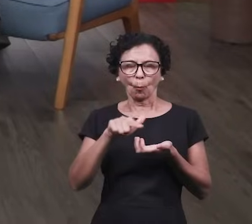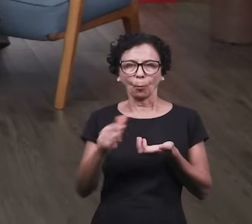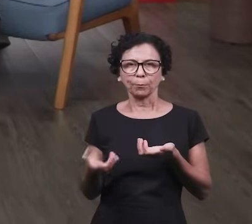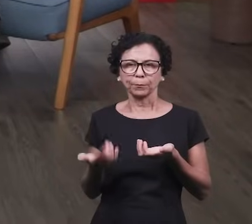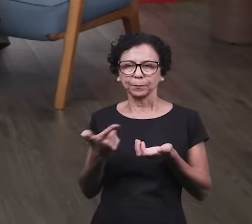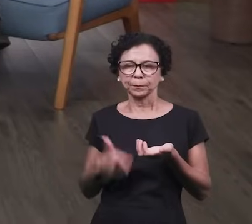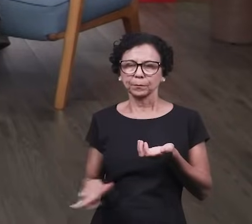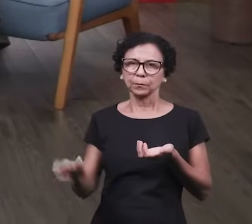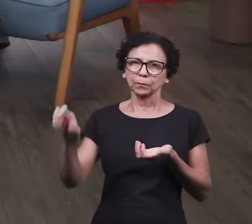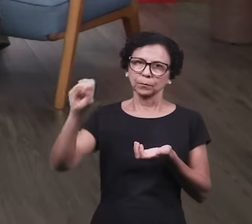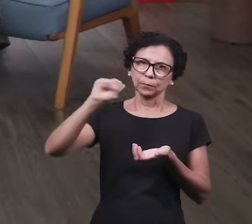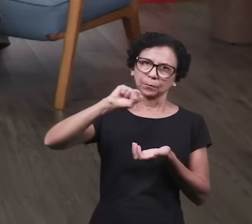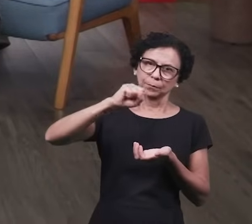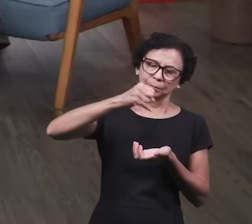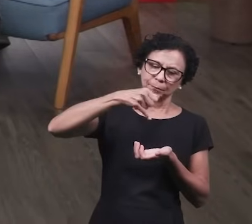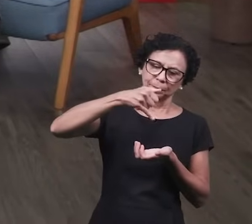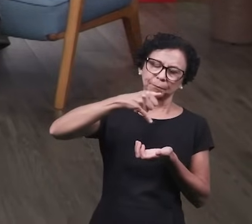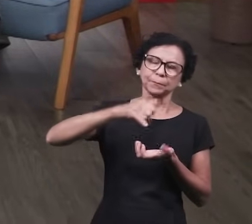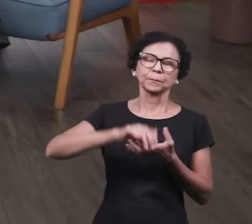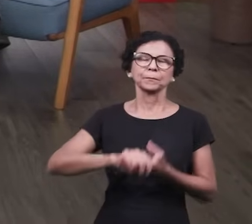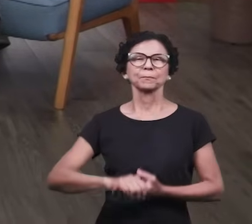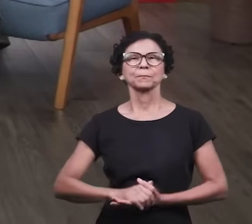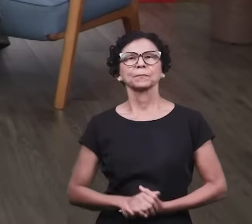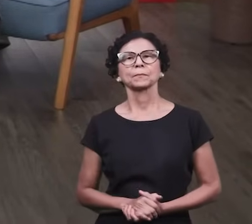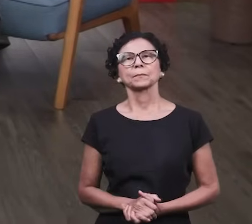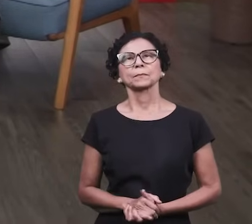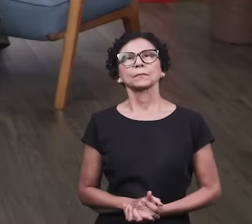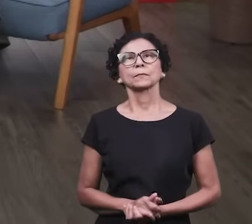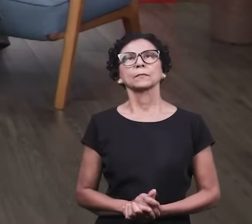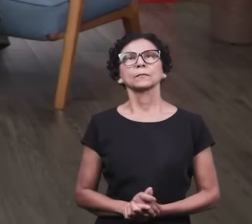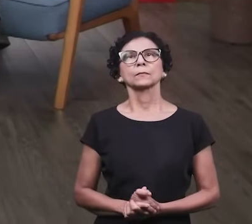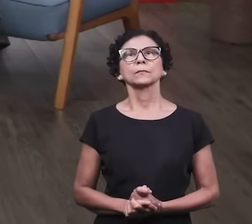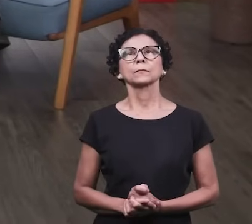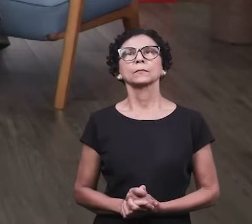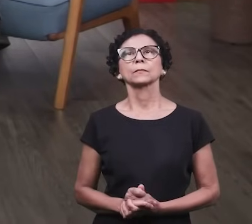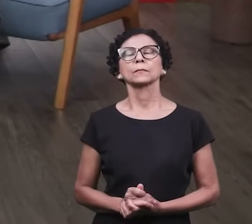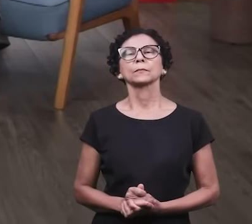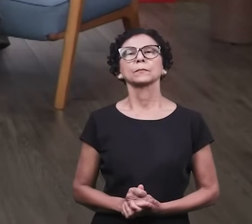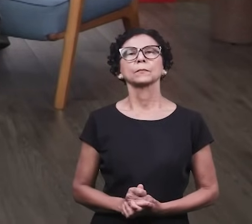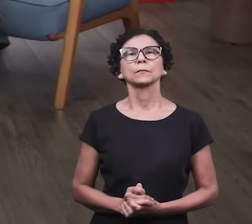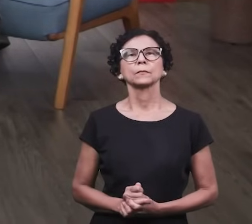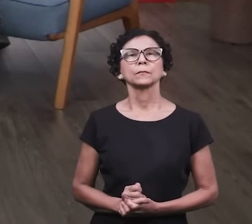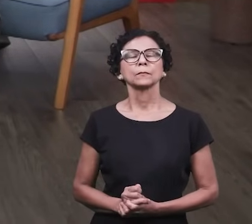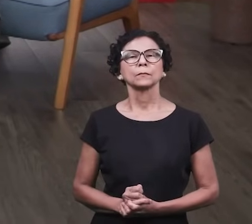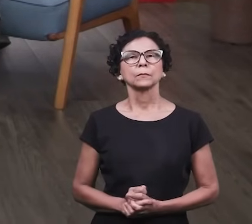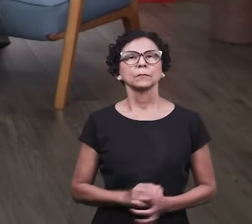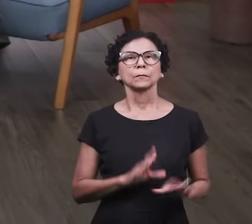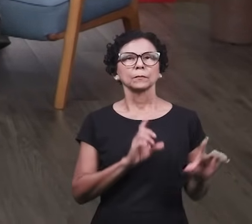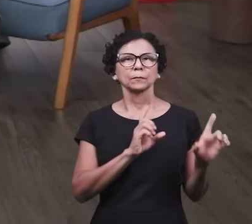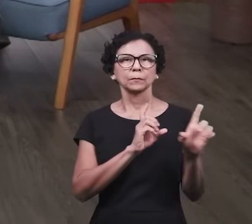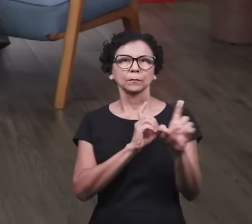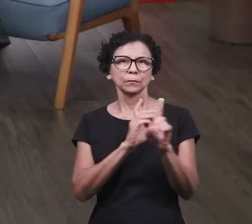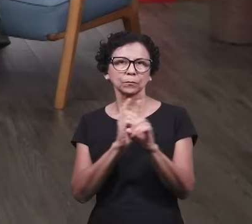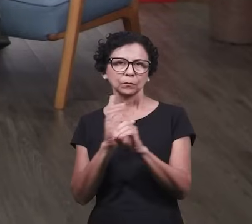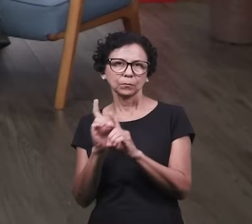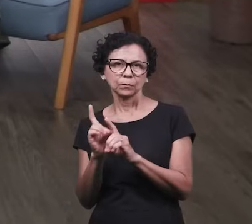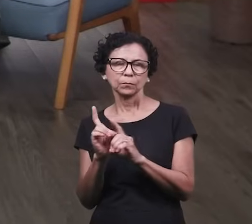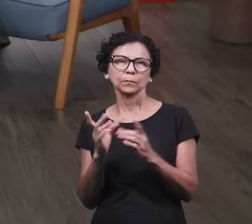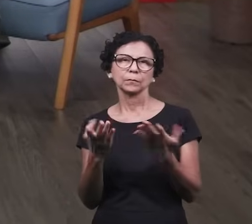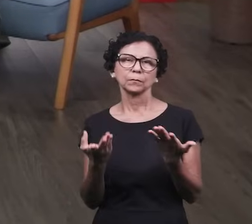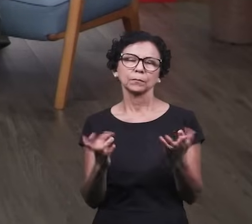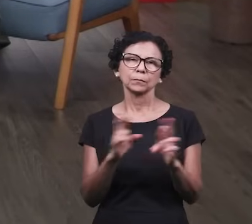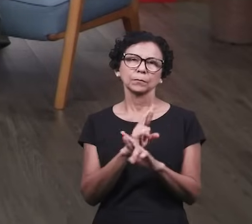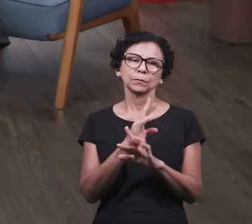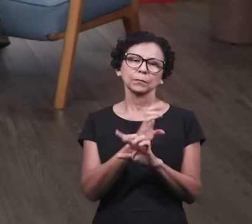Bom, a gente está caminhando para o final dessa parte que a gente aborda o aspecto doutrinário, a EBD, e a gente sempre pede um